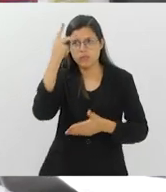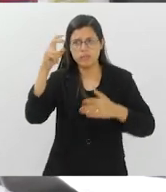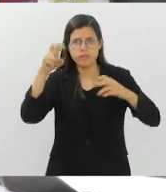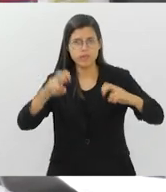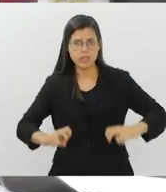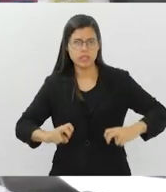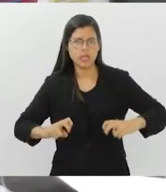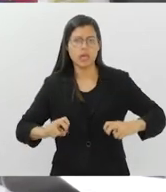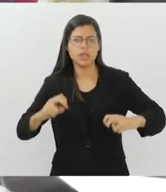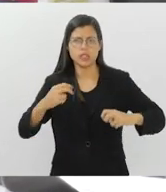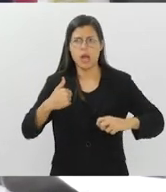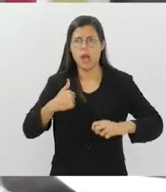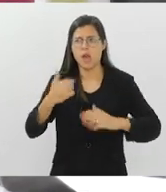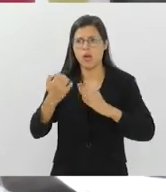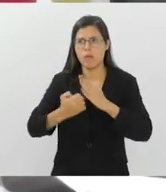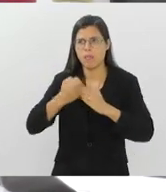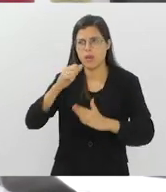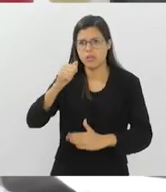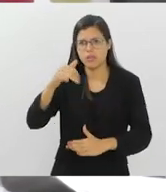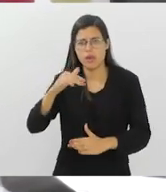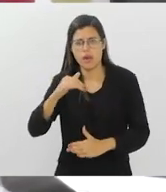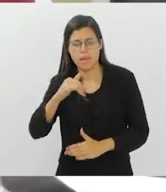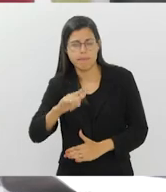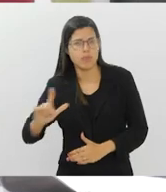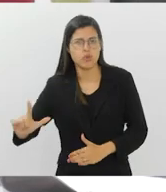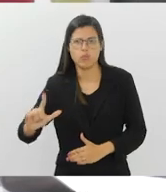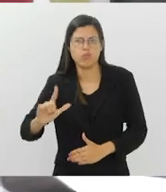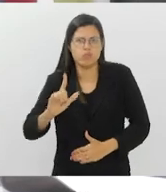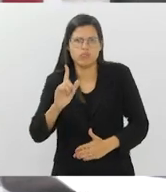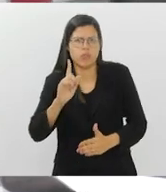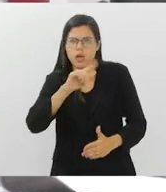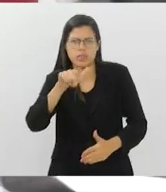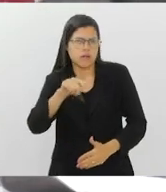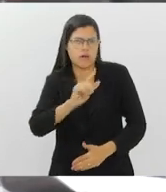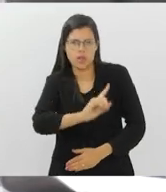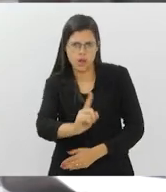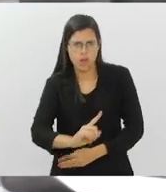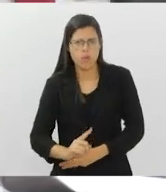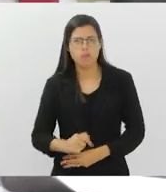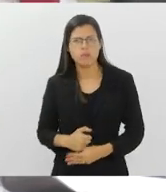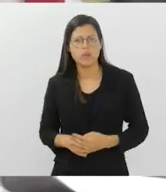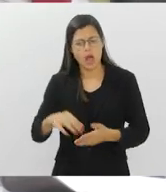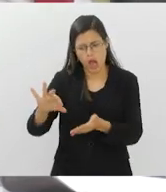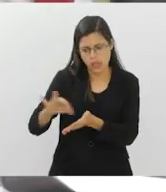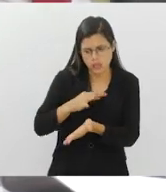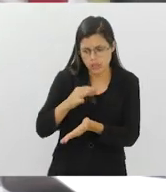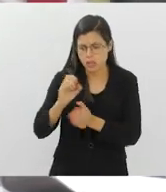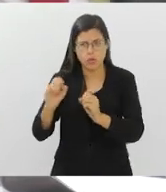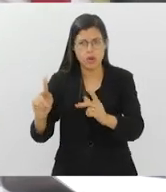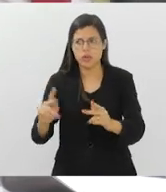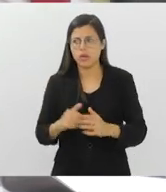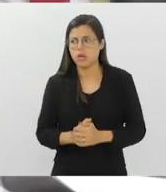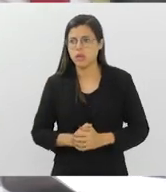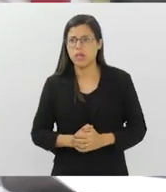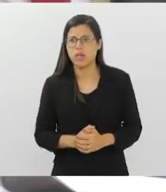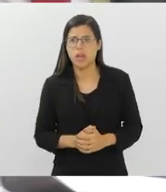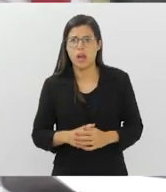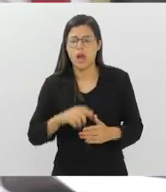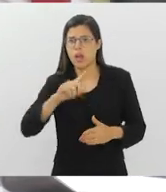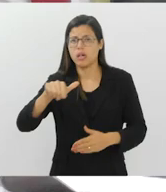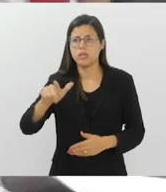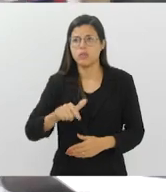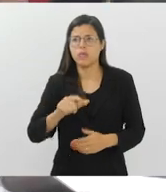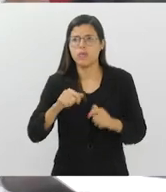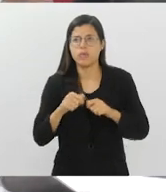a mil, não vou cancelar mais. Ok, então vamos lá. Assina comigo aqui e está tudo bem. A cancelou, o que a